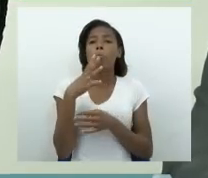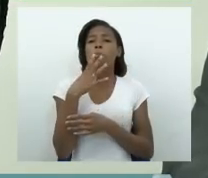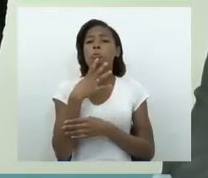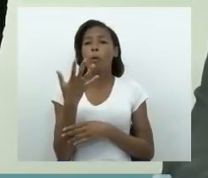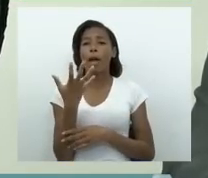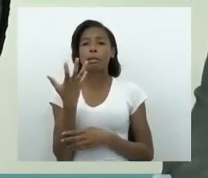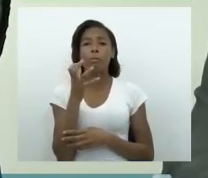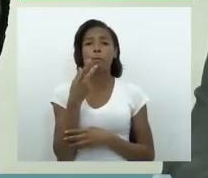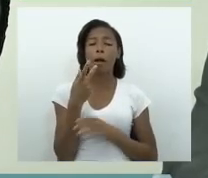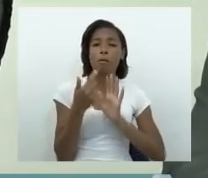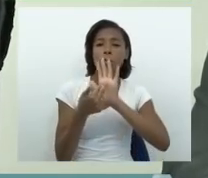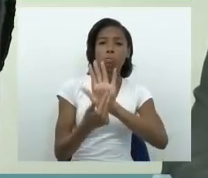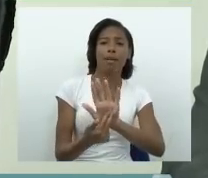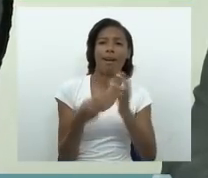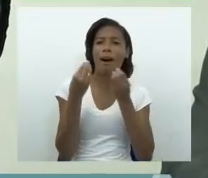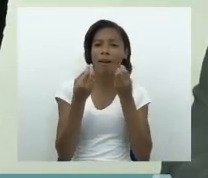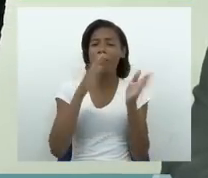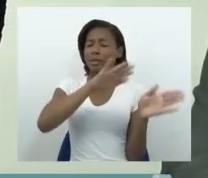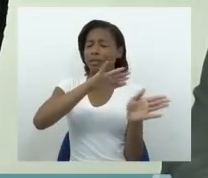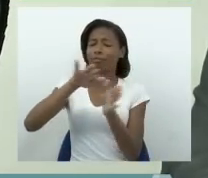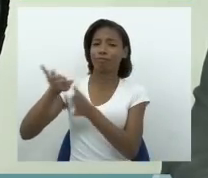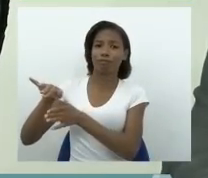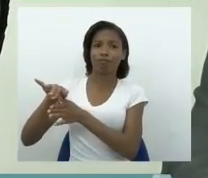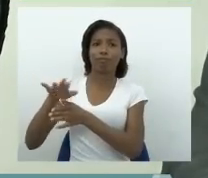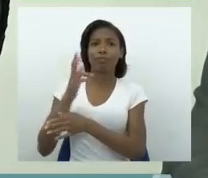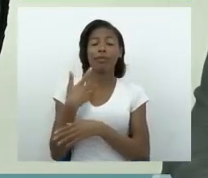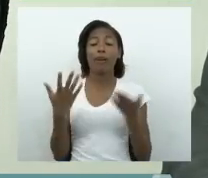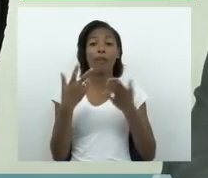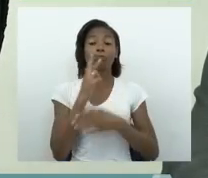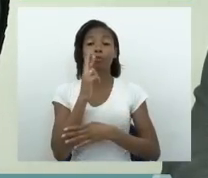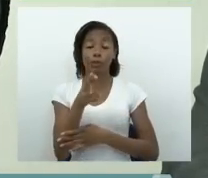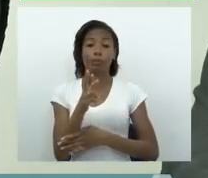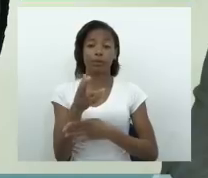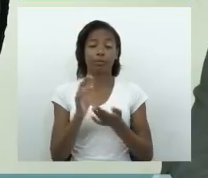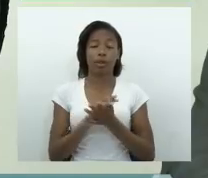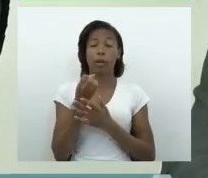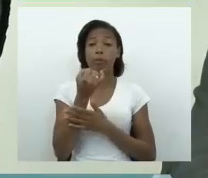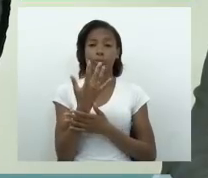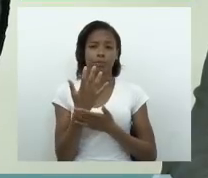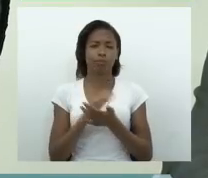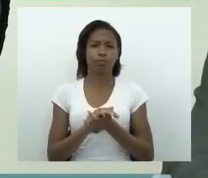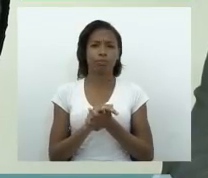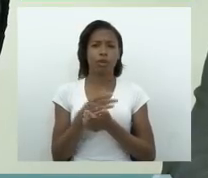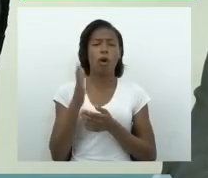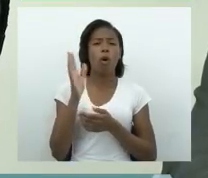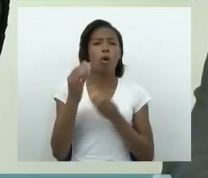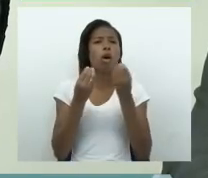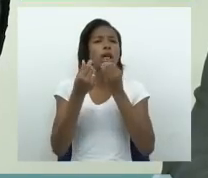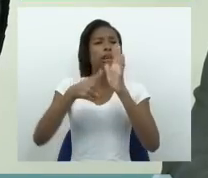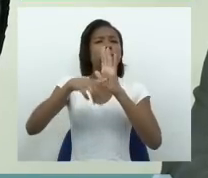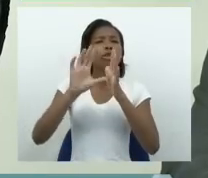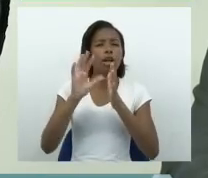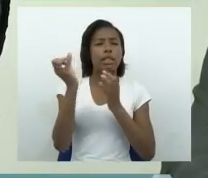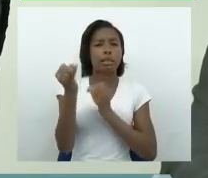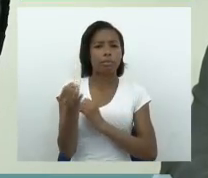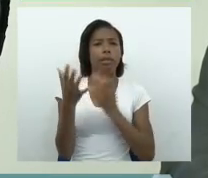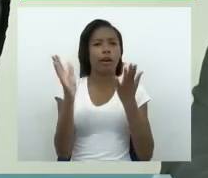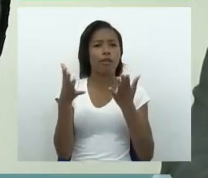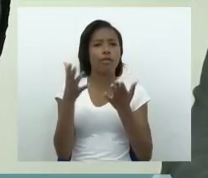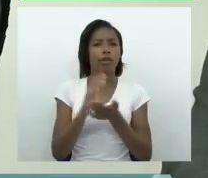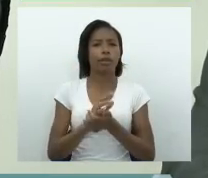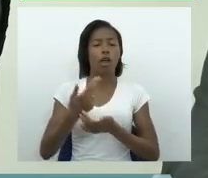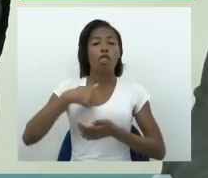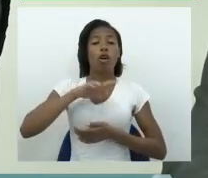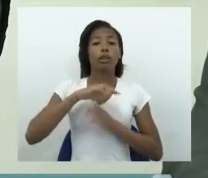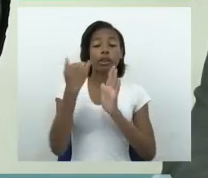outras propostas. Mas vamos à resposta. Bom, como bem dito na pergunta, nós temos